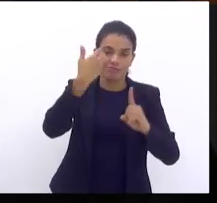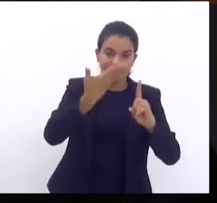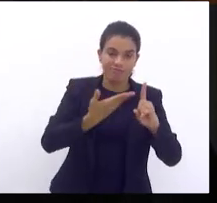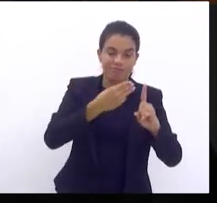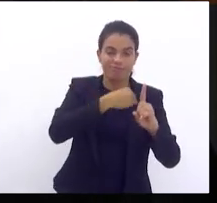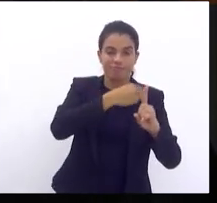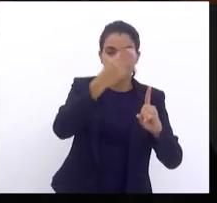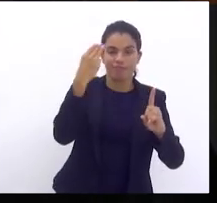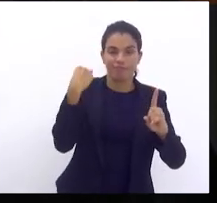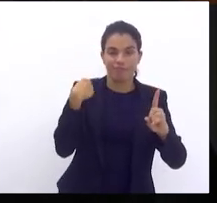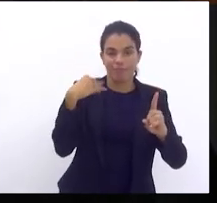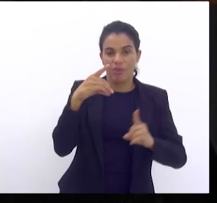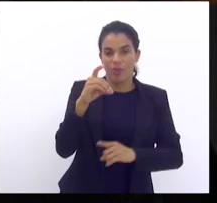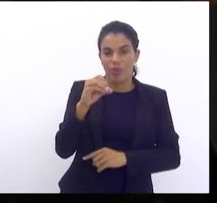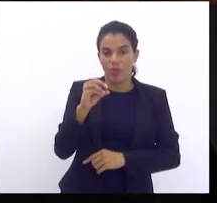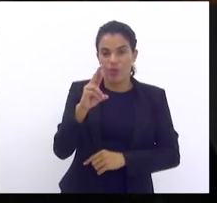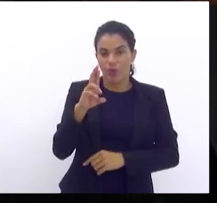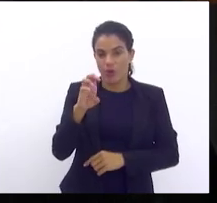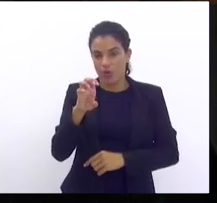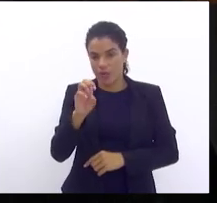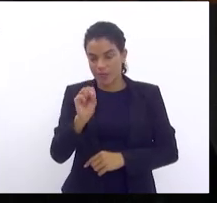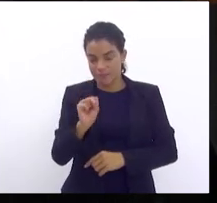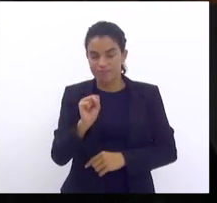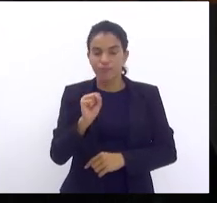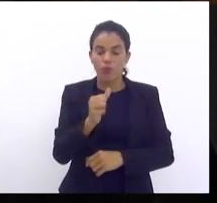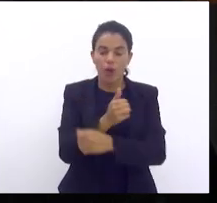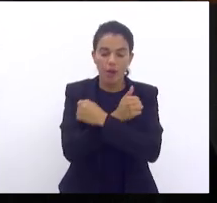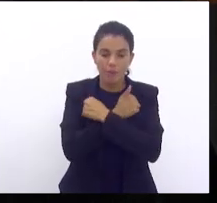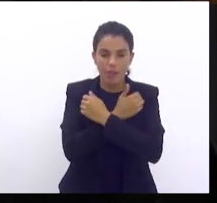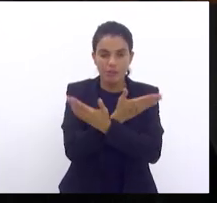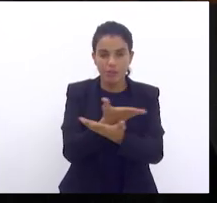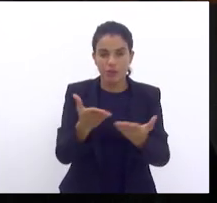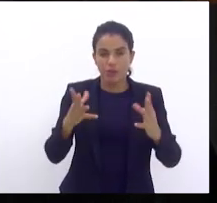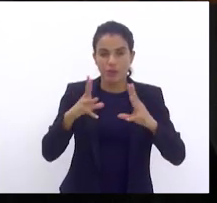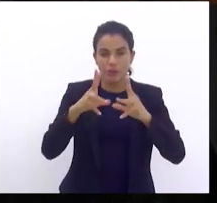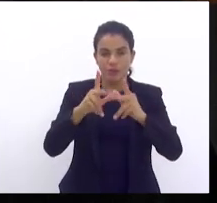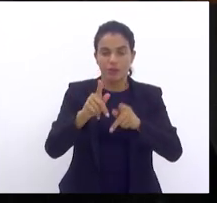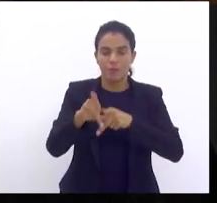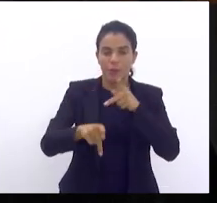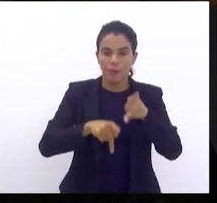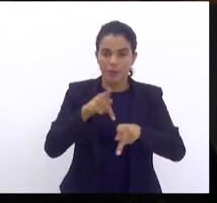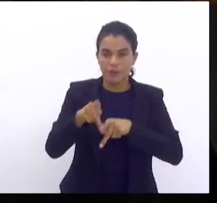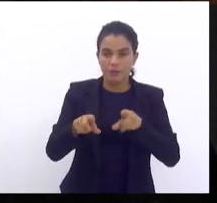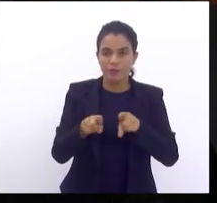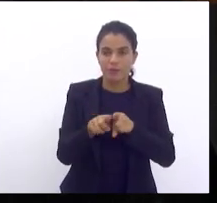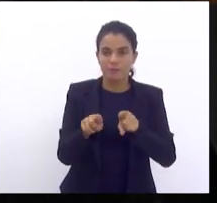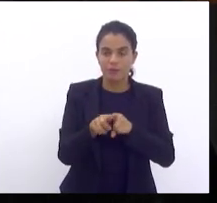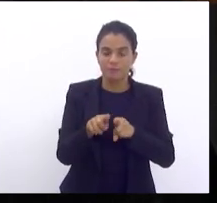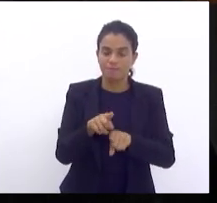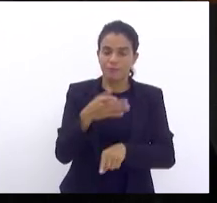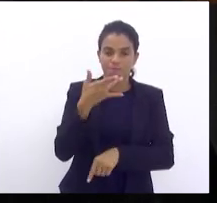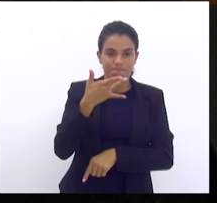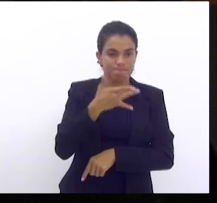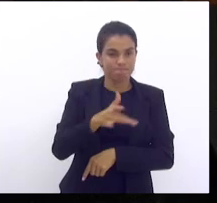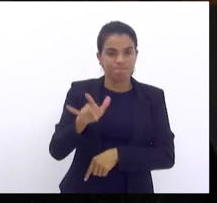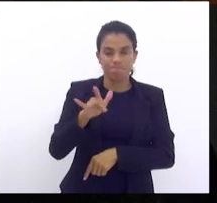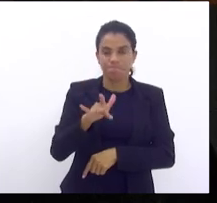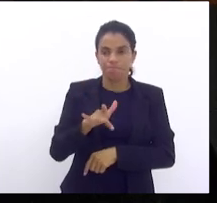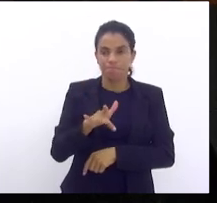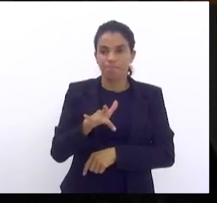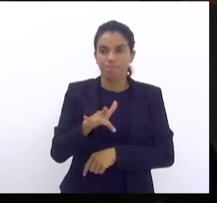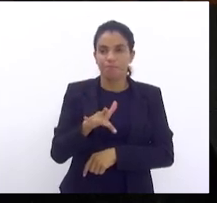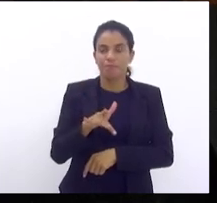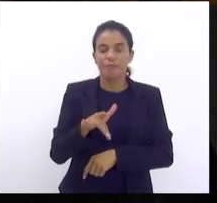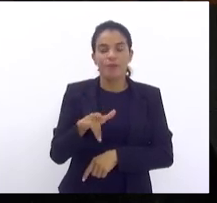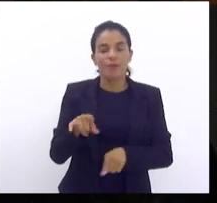Dores então deixo aqui meu abraço para todos os moradores da cidade meu repúdio que aconteceu e e e